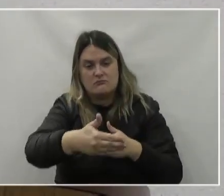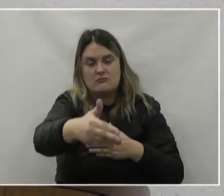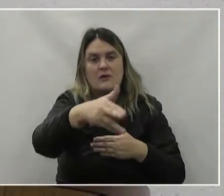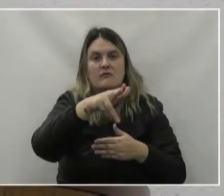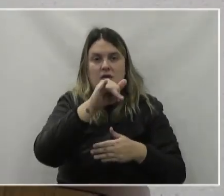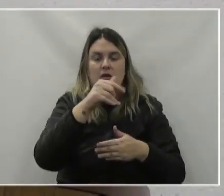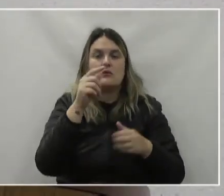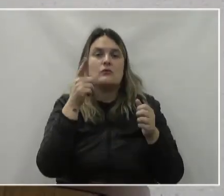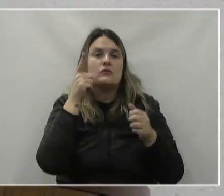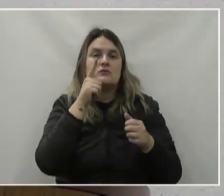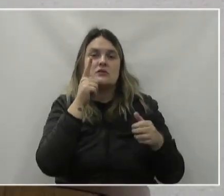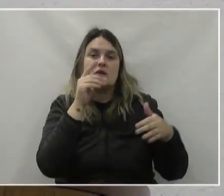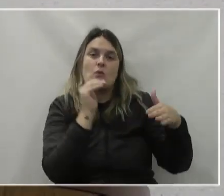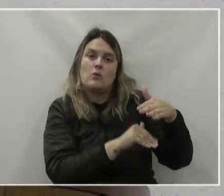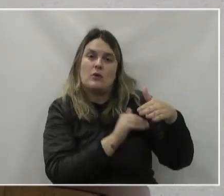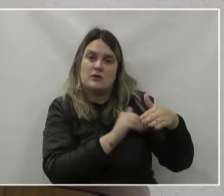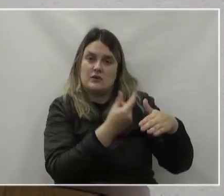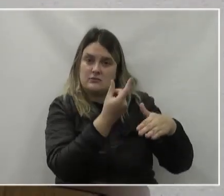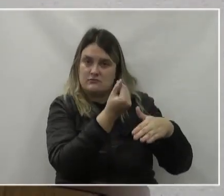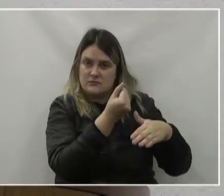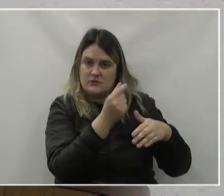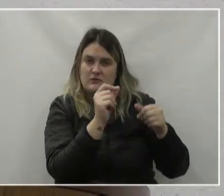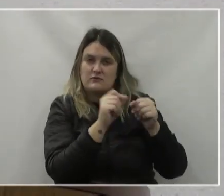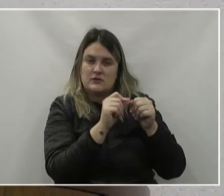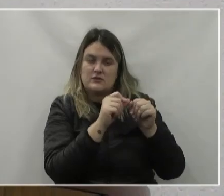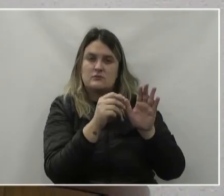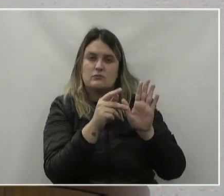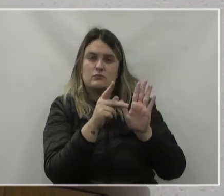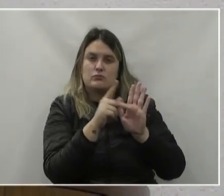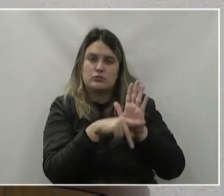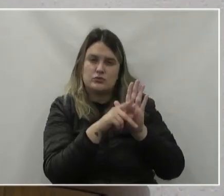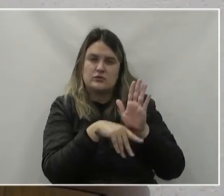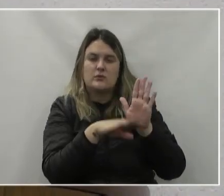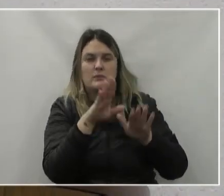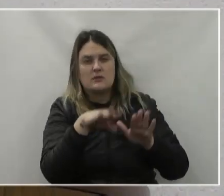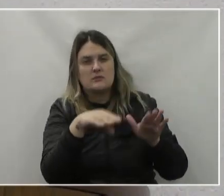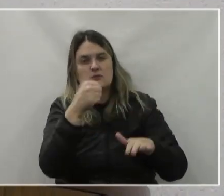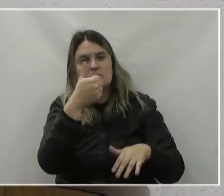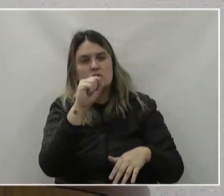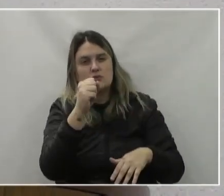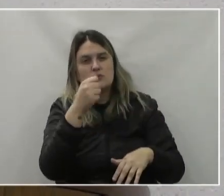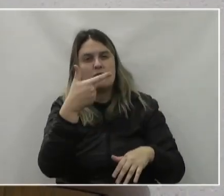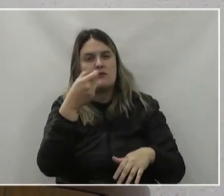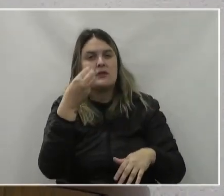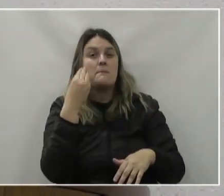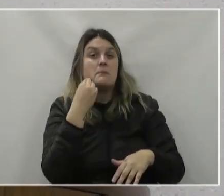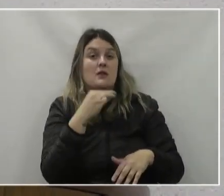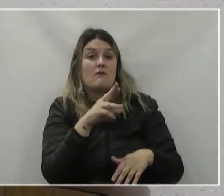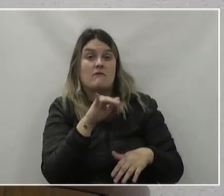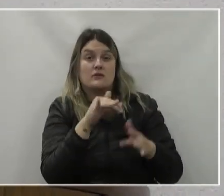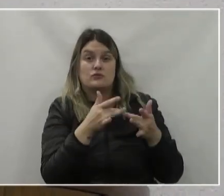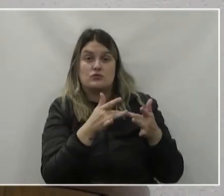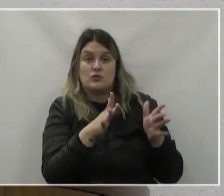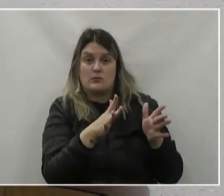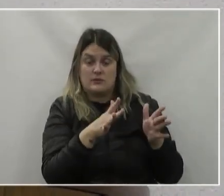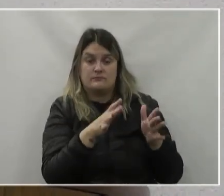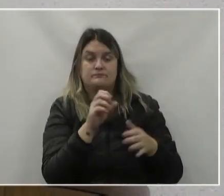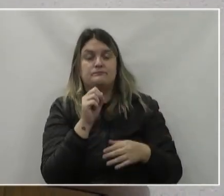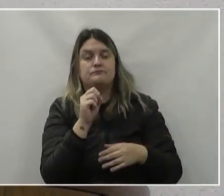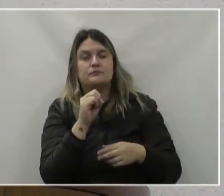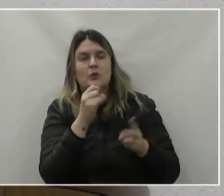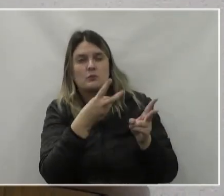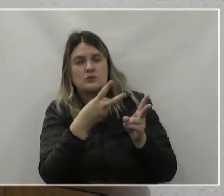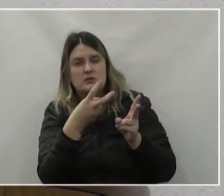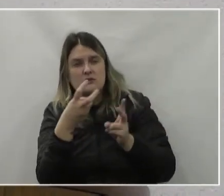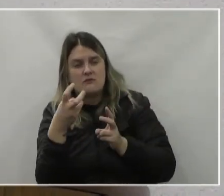reserva significativa. A gente fez uma projeção na ordem de 18 a 20 milhões ainda sobraria. Se nós observarmos todo